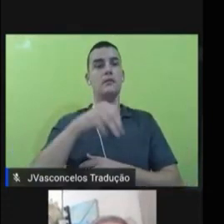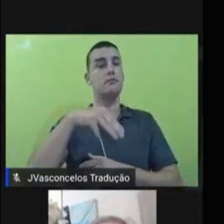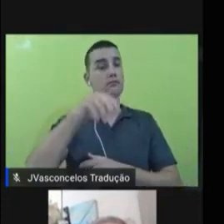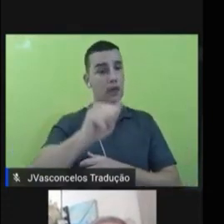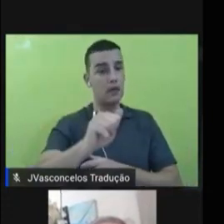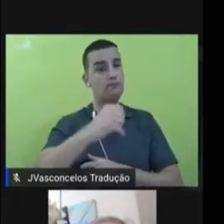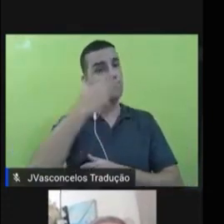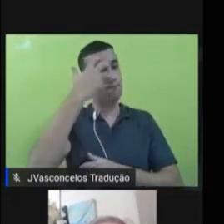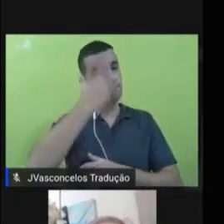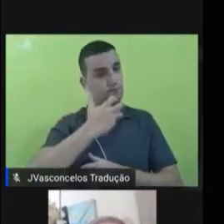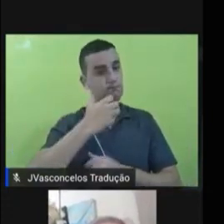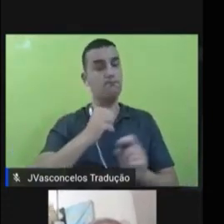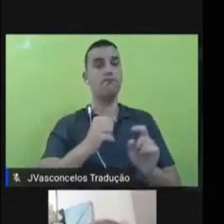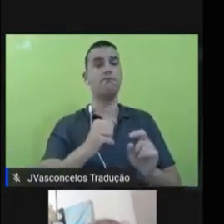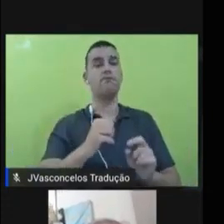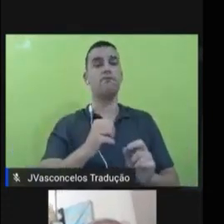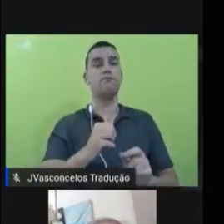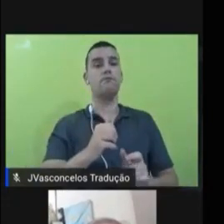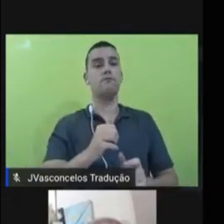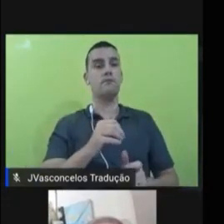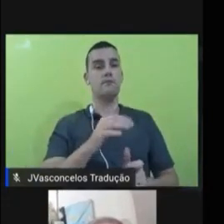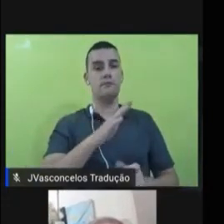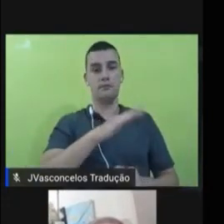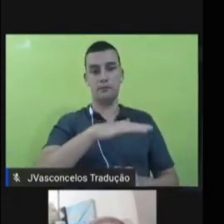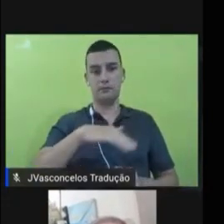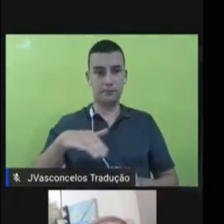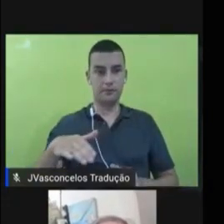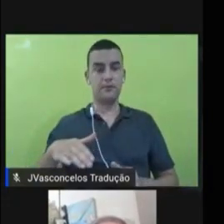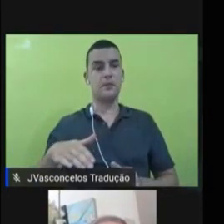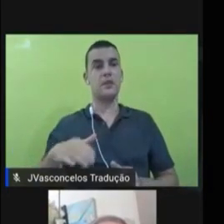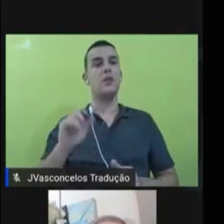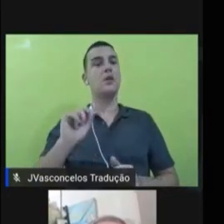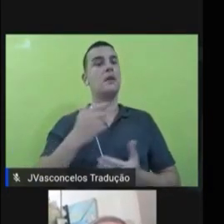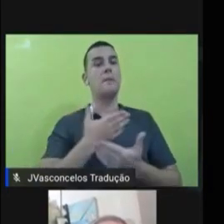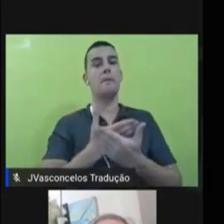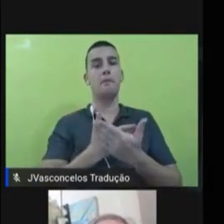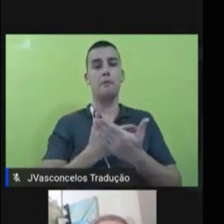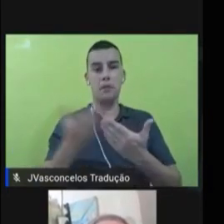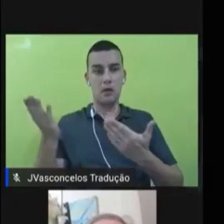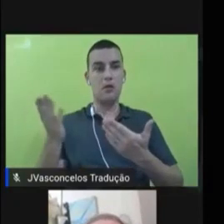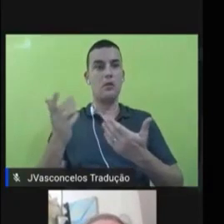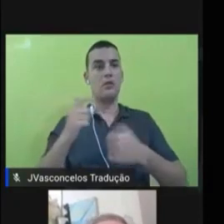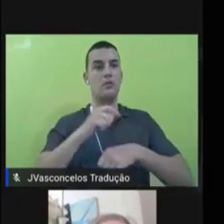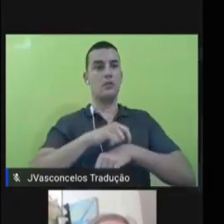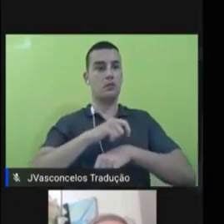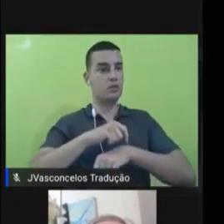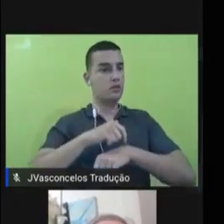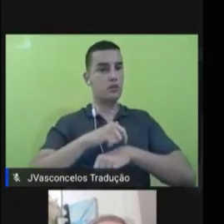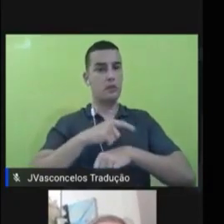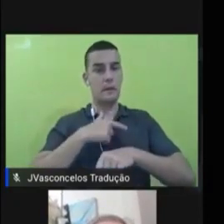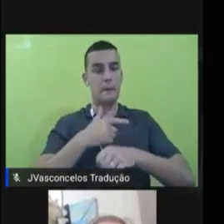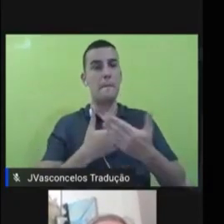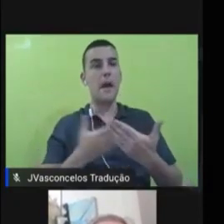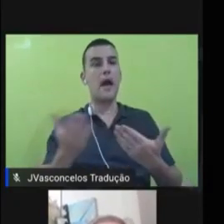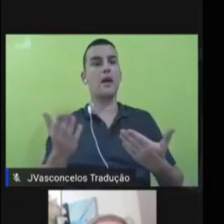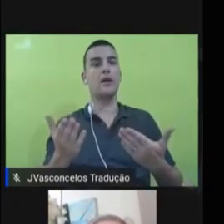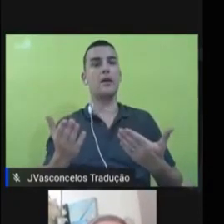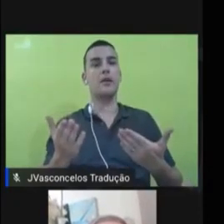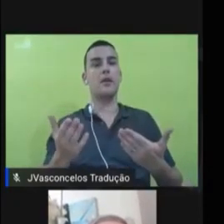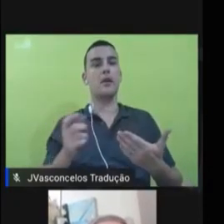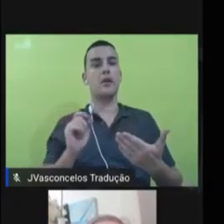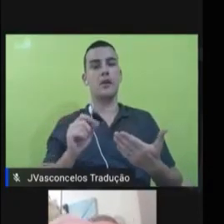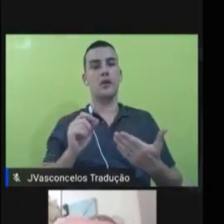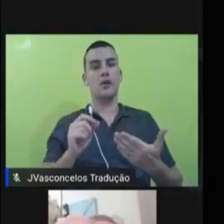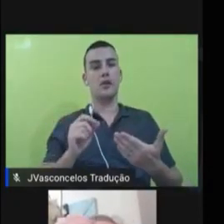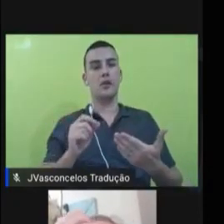grave em crianças, muitas vezes elas perdem parte, né, nas mudanças sazonais, perdem parte